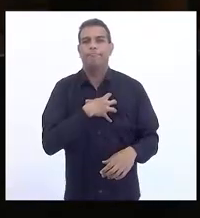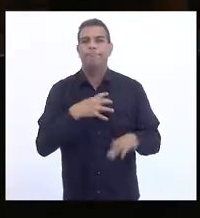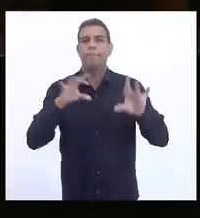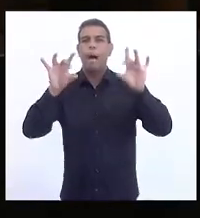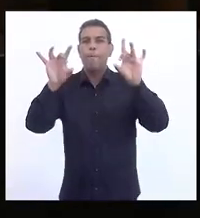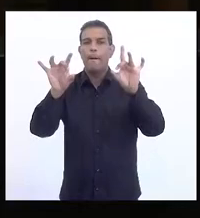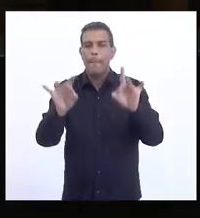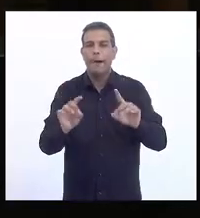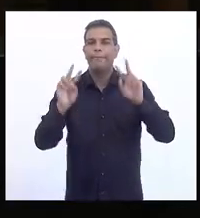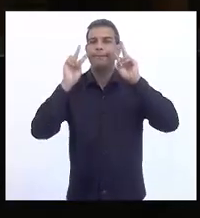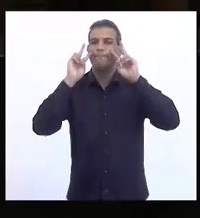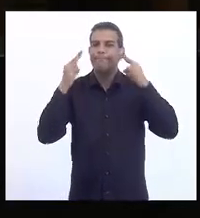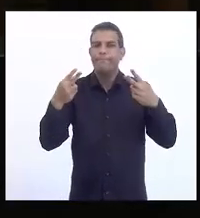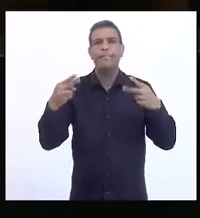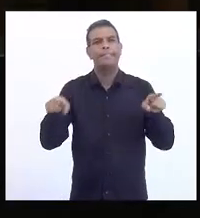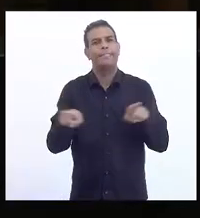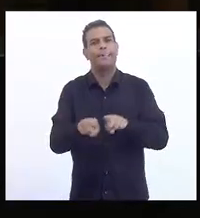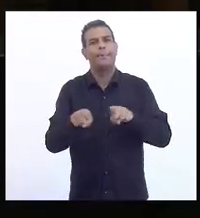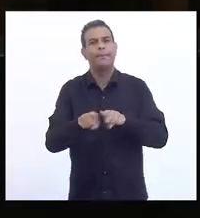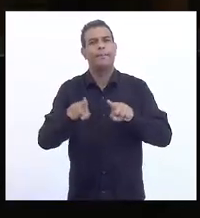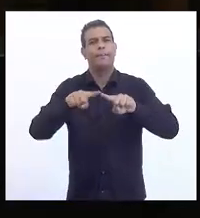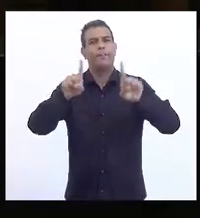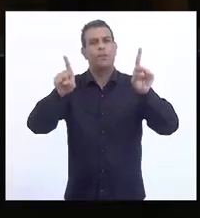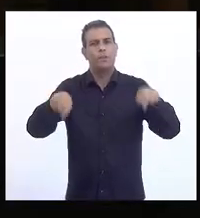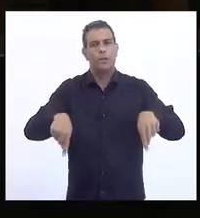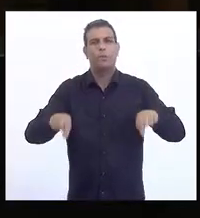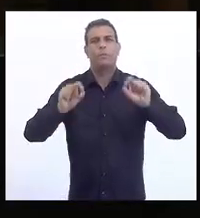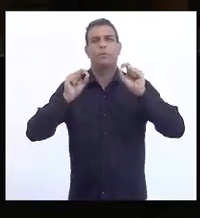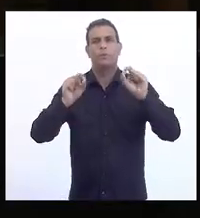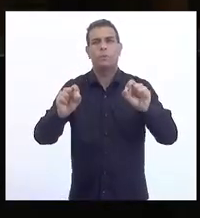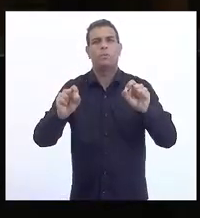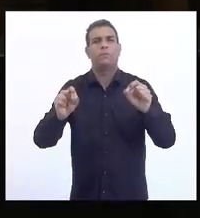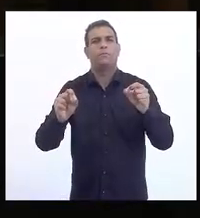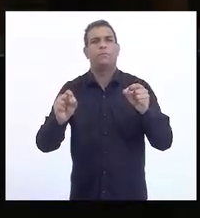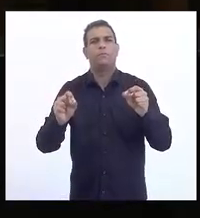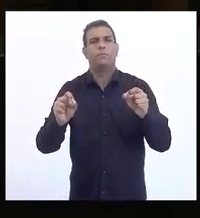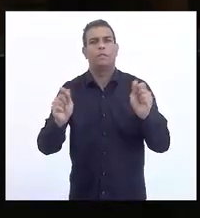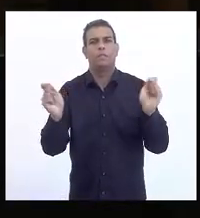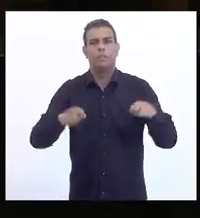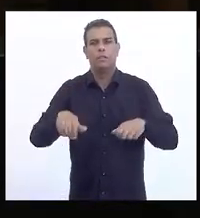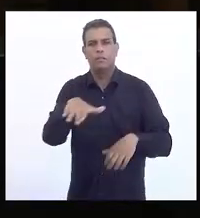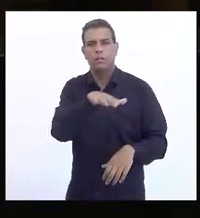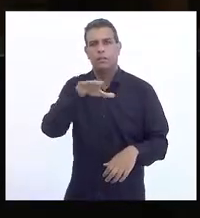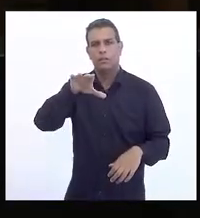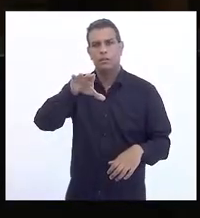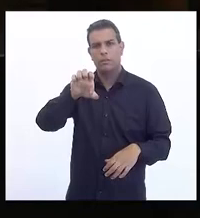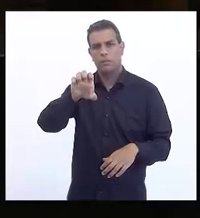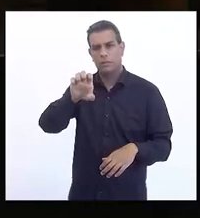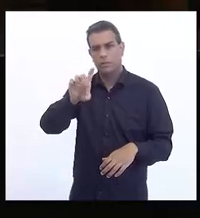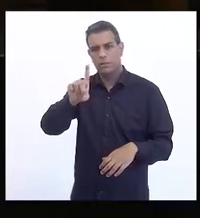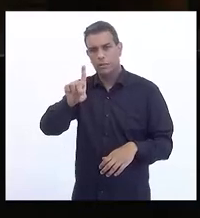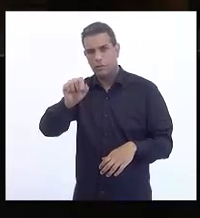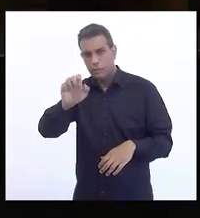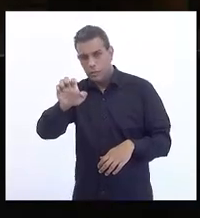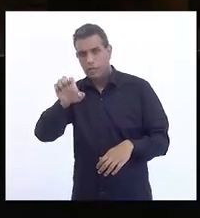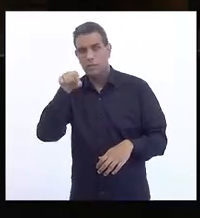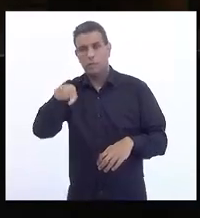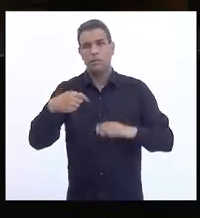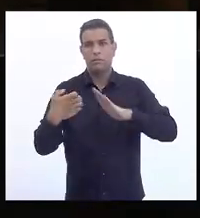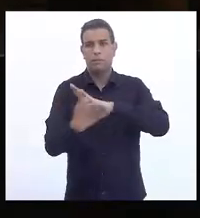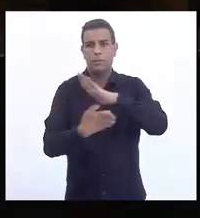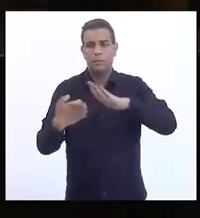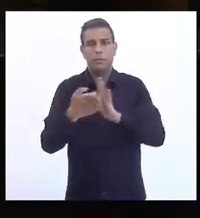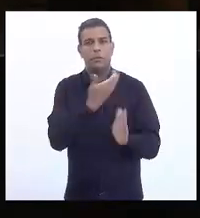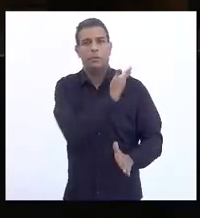quando vemos aqui funcionários e funcionárias da SEDAI, a empresa pública